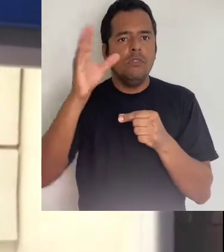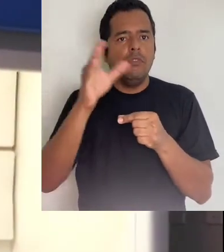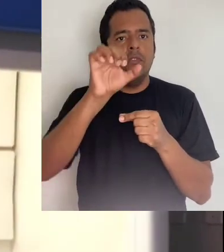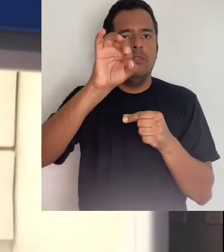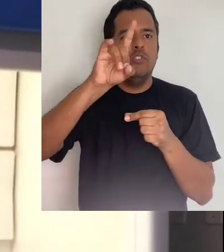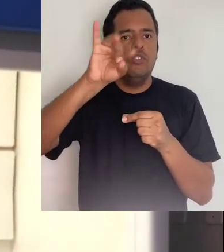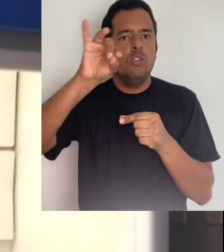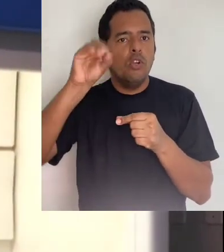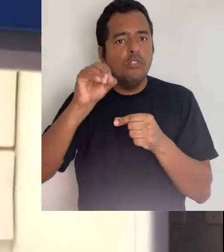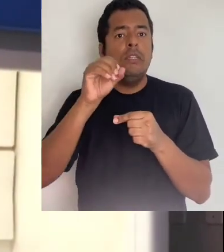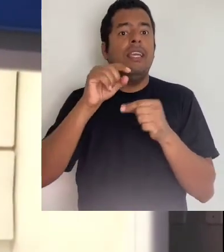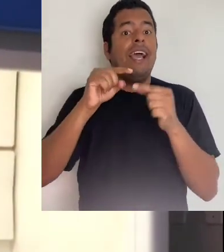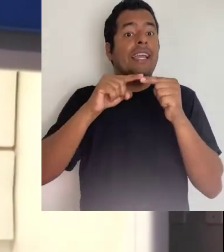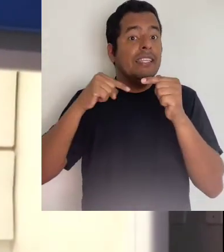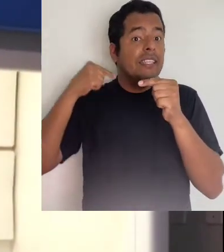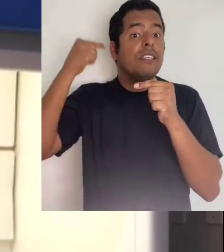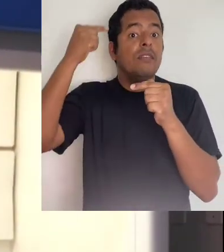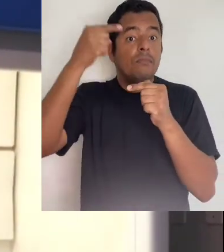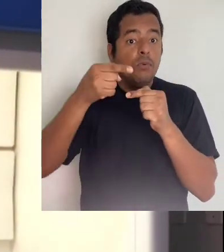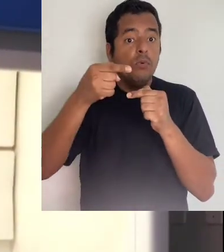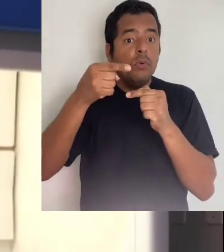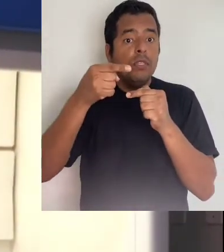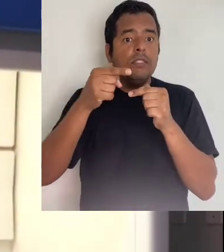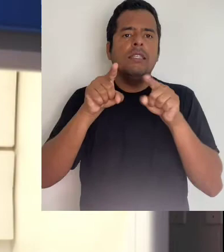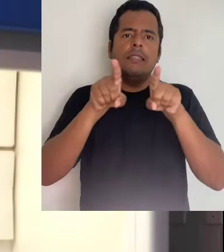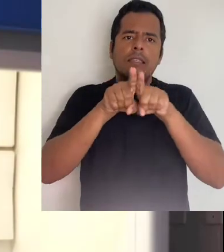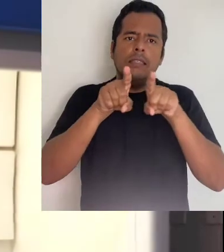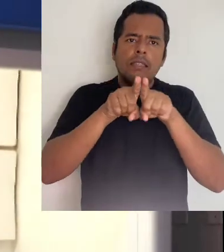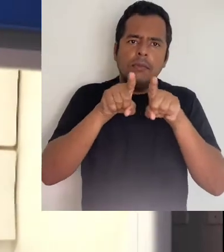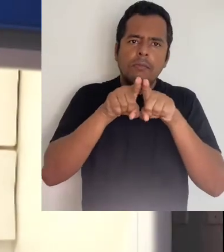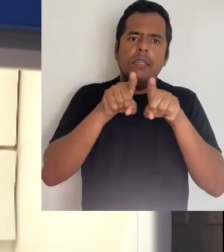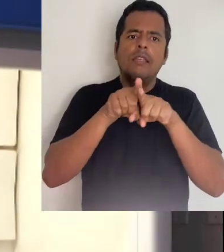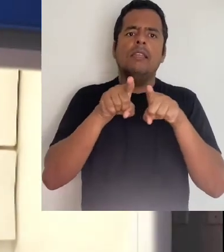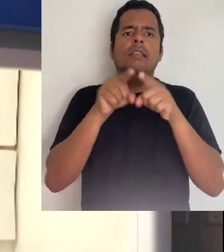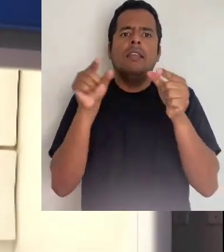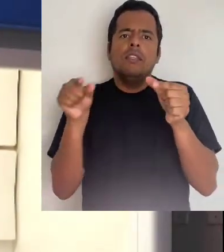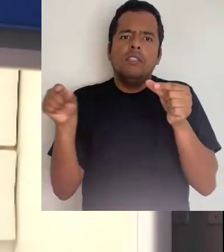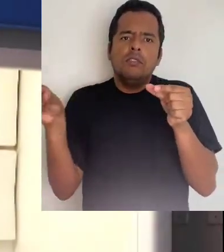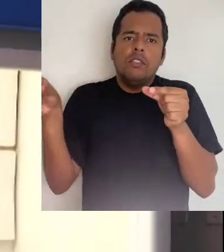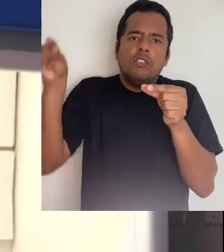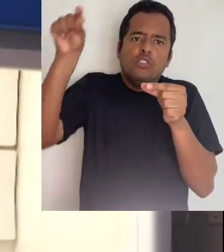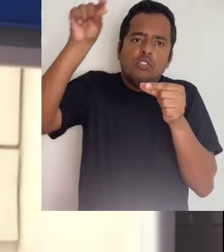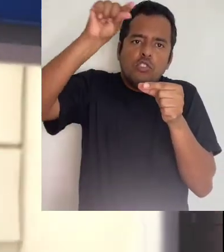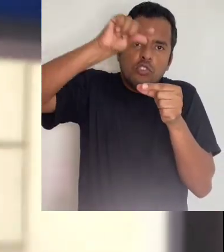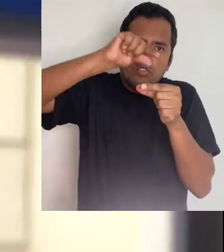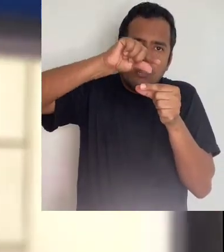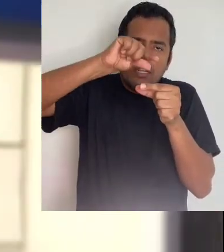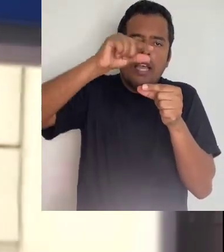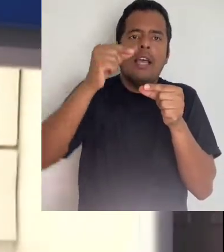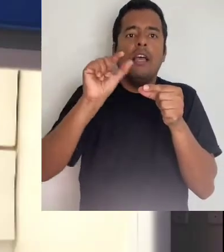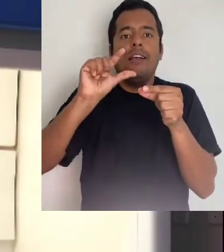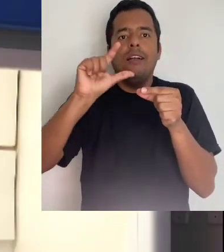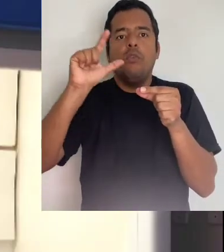solução de cloreto de sódio, certo? E em seguida a gente vai adicionar